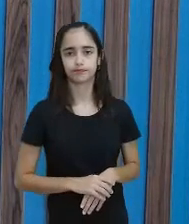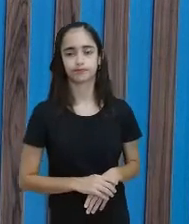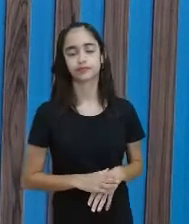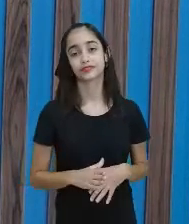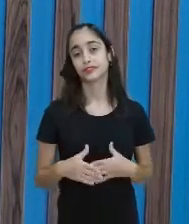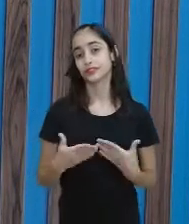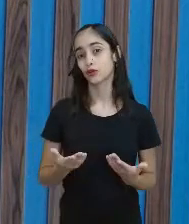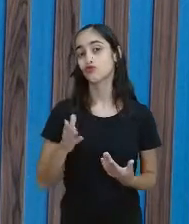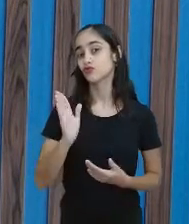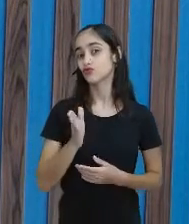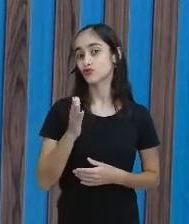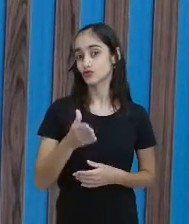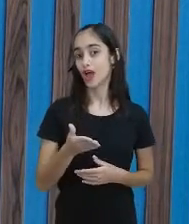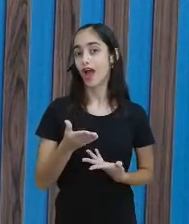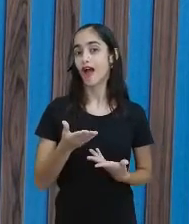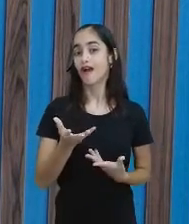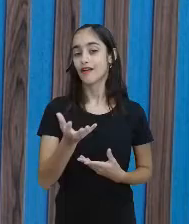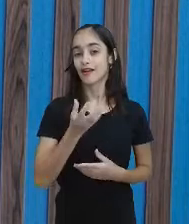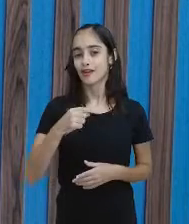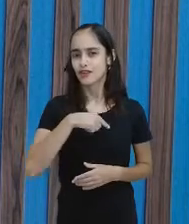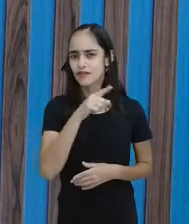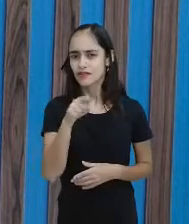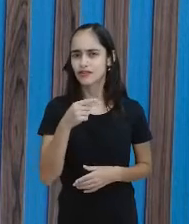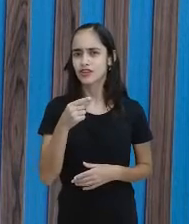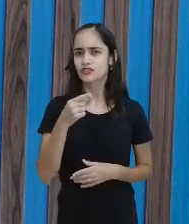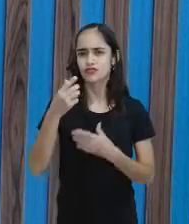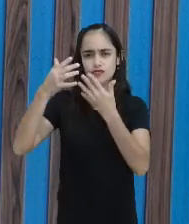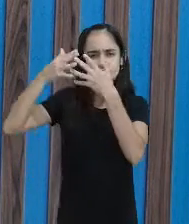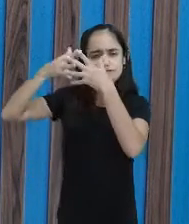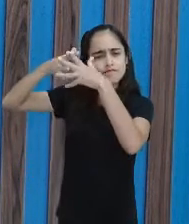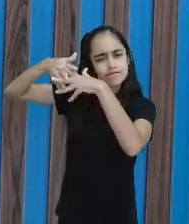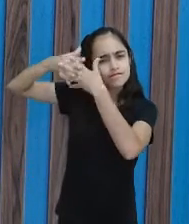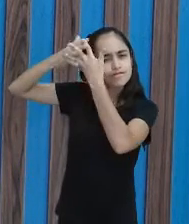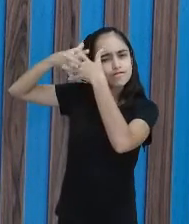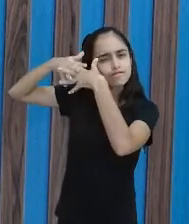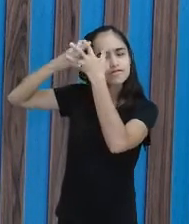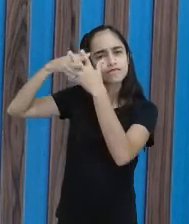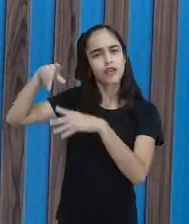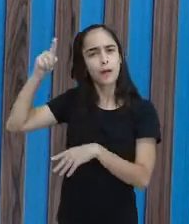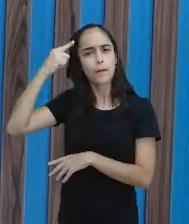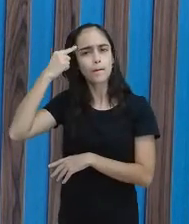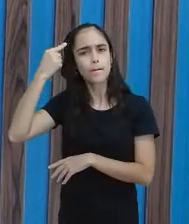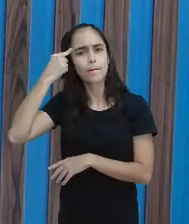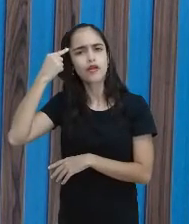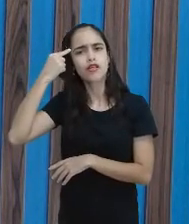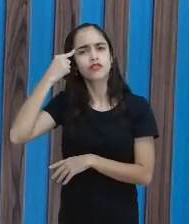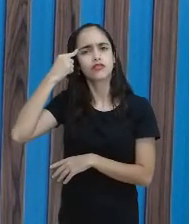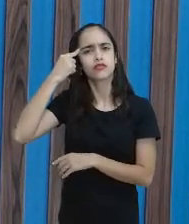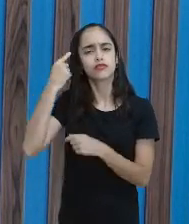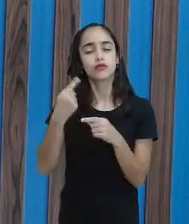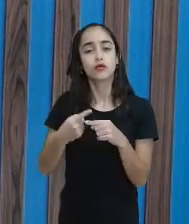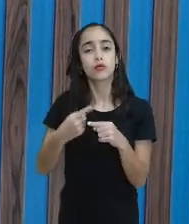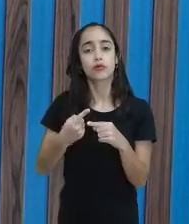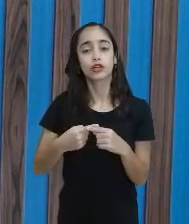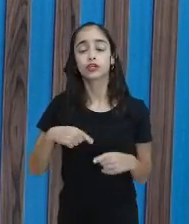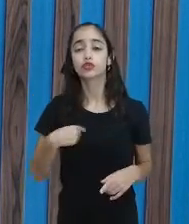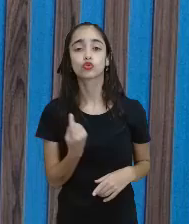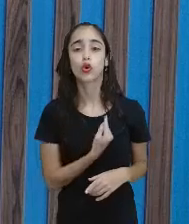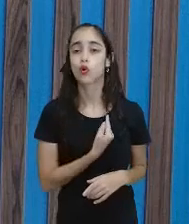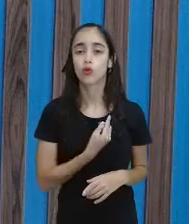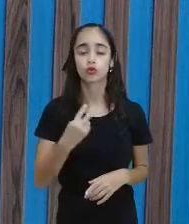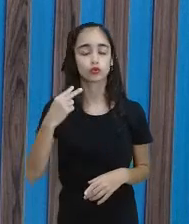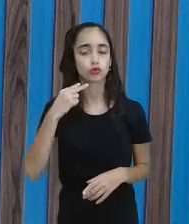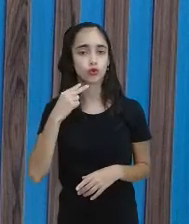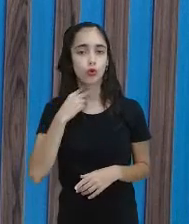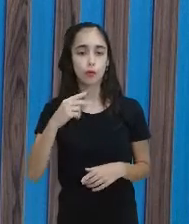para você a reflexão de você pensar, por que a gente não pode fazer isso, né? Será que a gente não